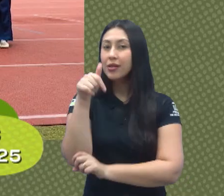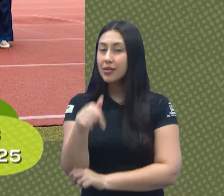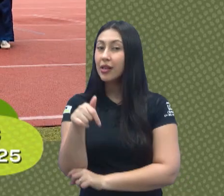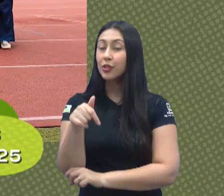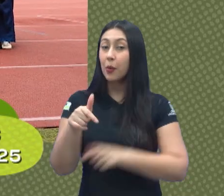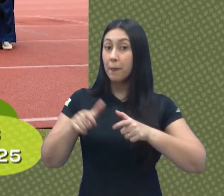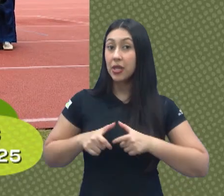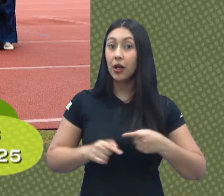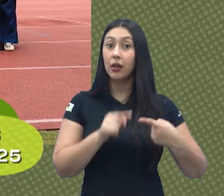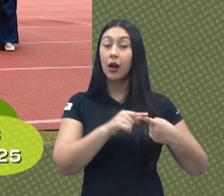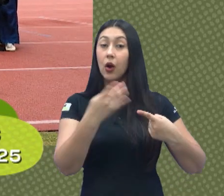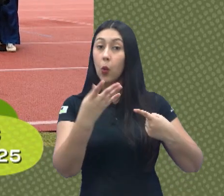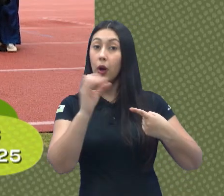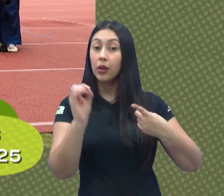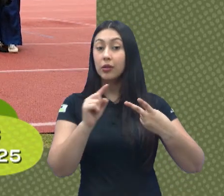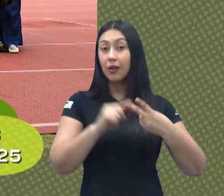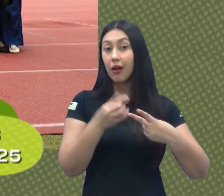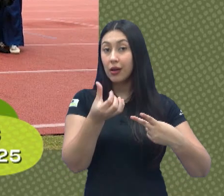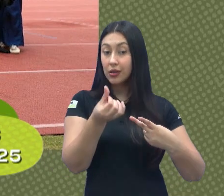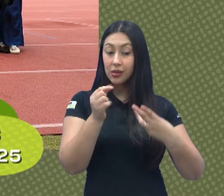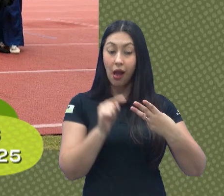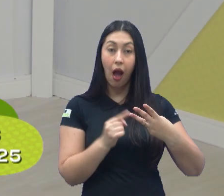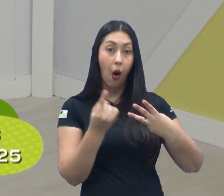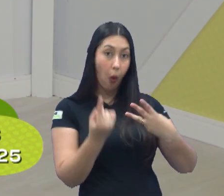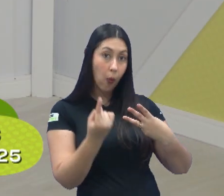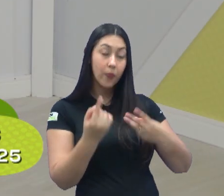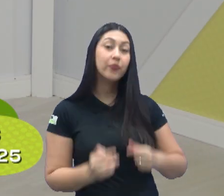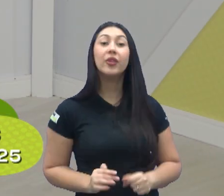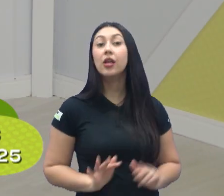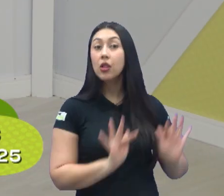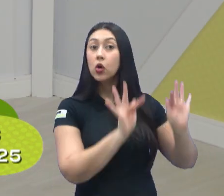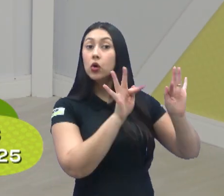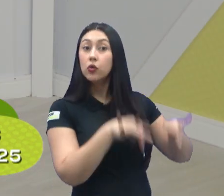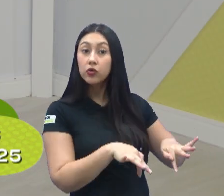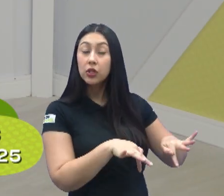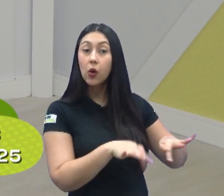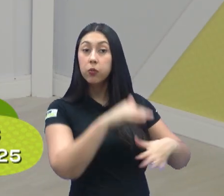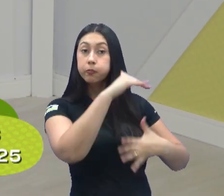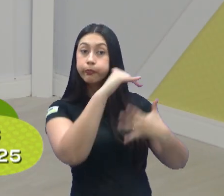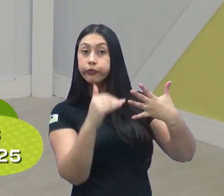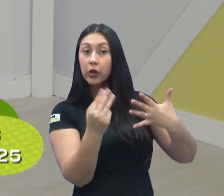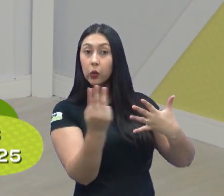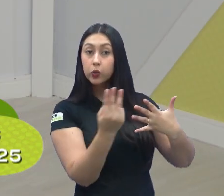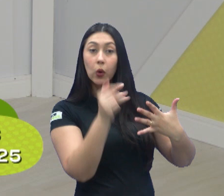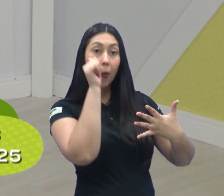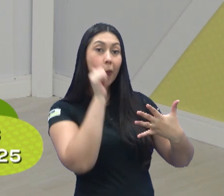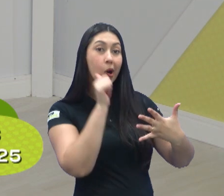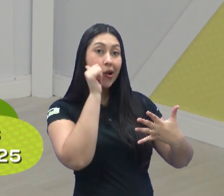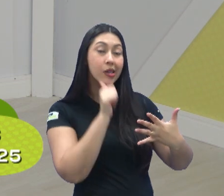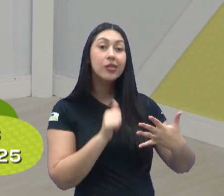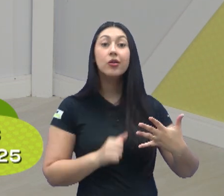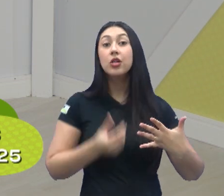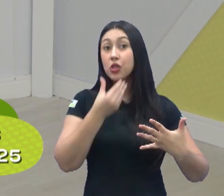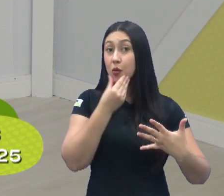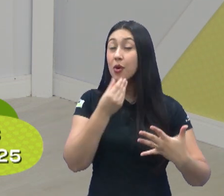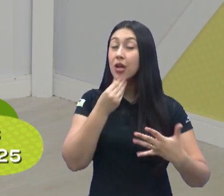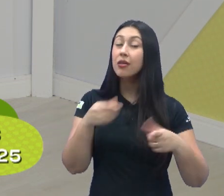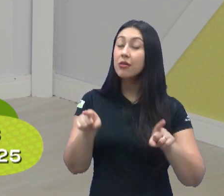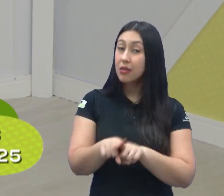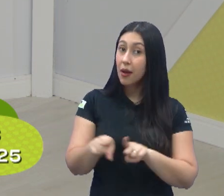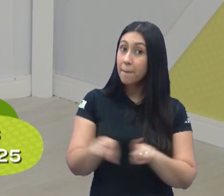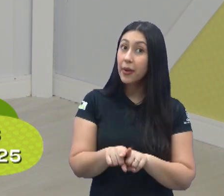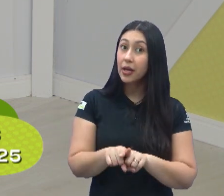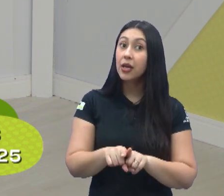de ouro, 6 de prata e 1 de bronze. Na fase final, ficou com o 3º lugar no feminino e no masculino, garantindo a